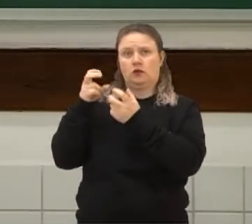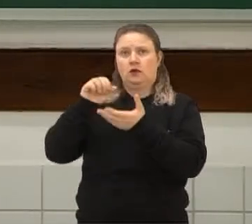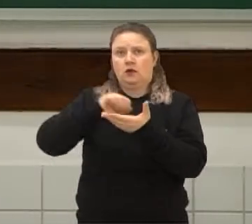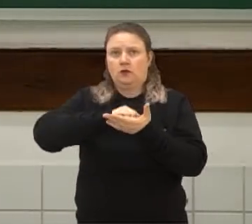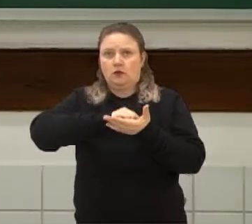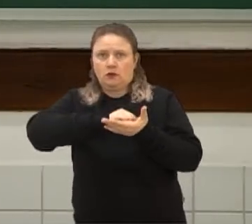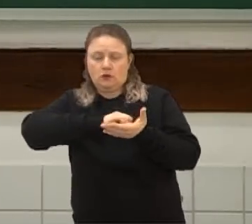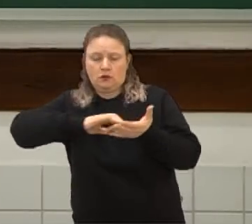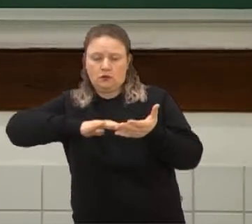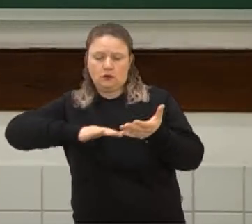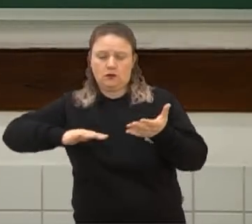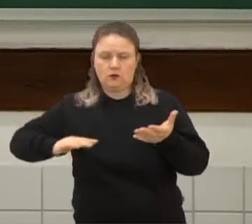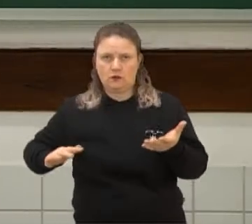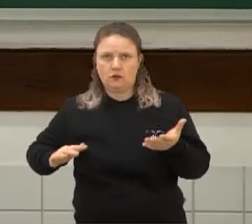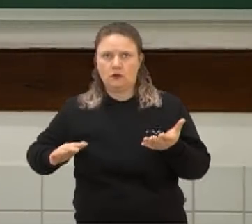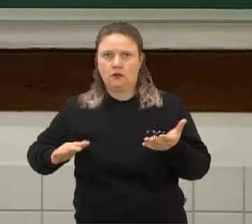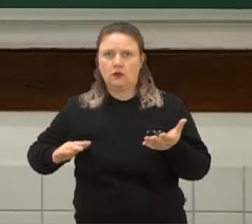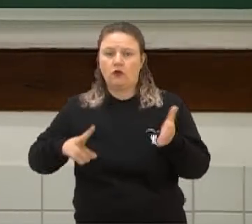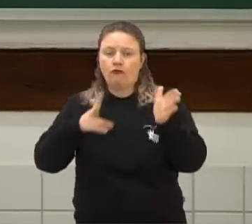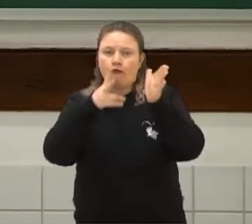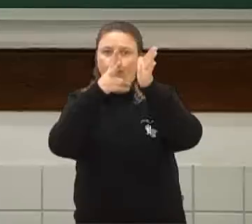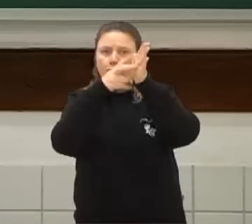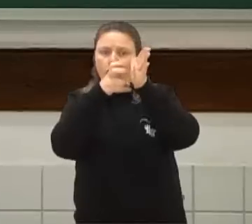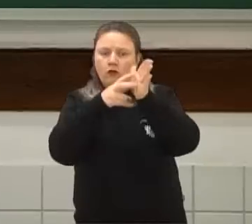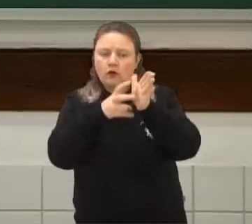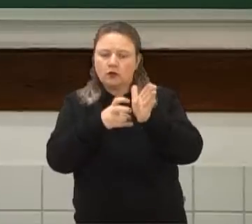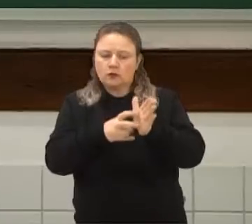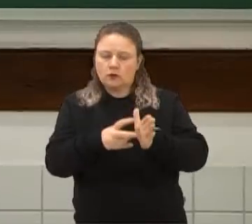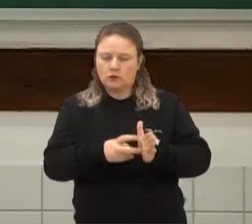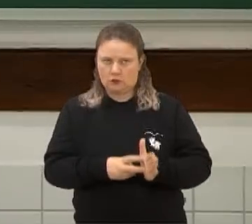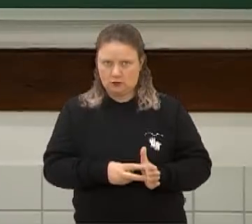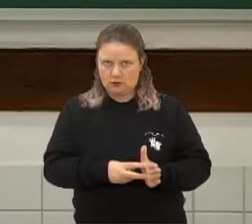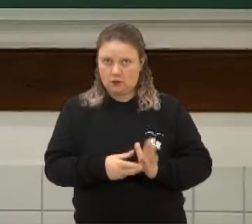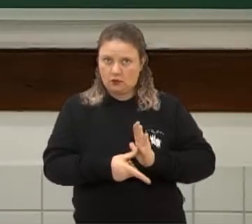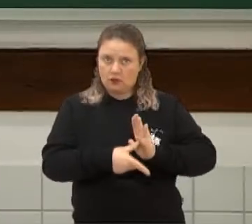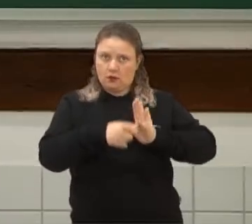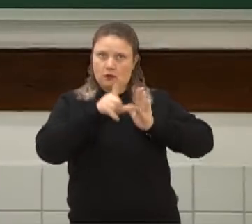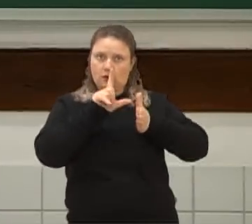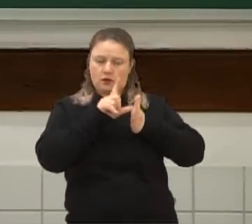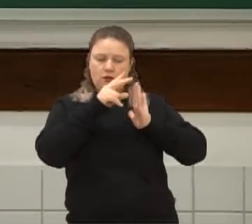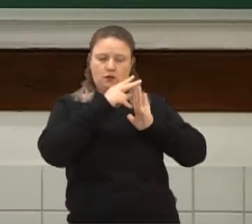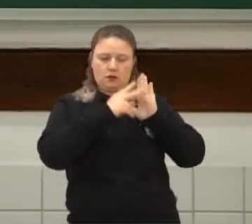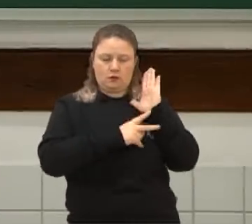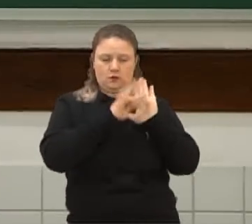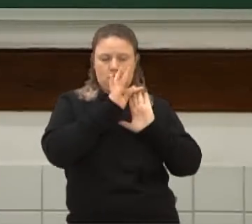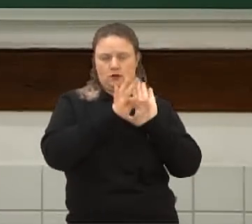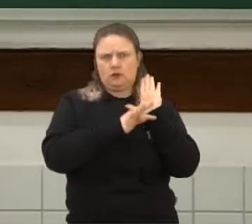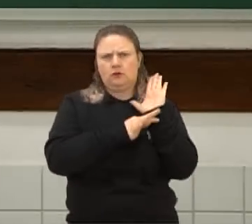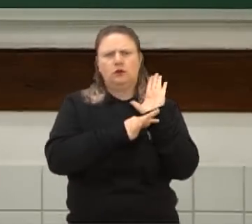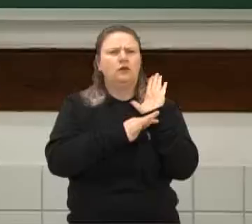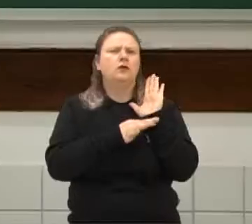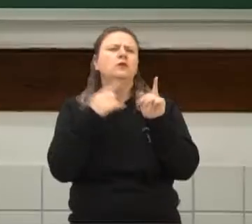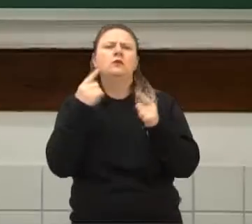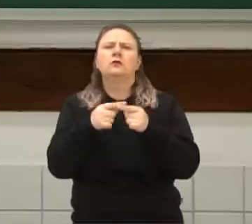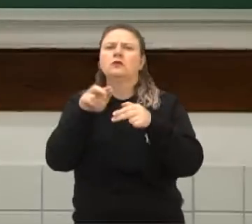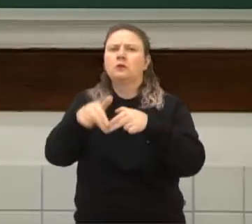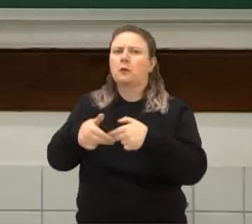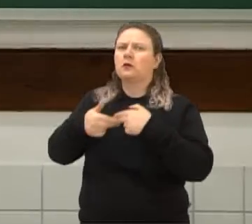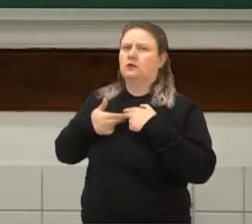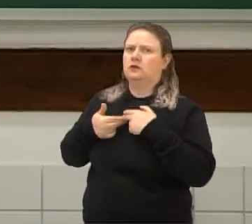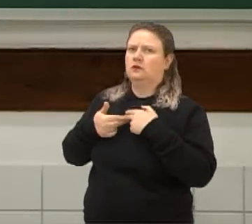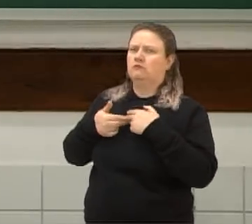atividade que a gente faz de vocabulário antes de nós lermos um texto. E por que a gente faz isso? Para que vocês possam